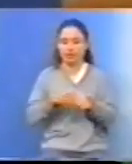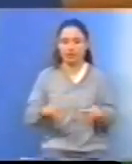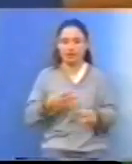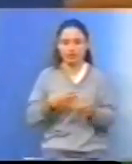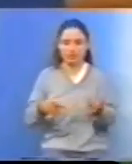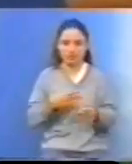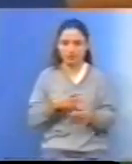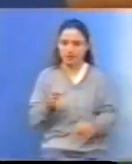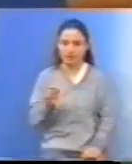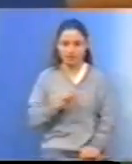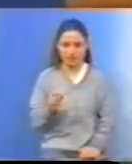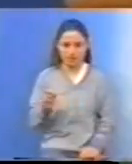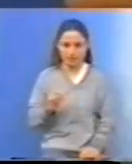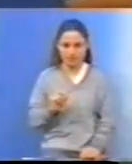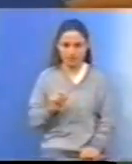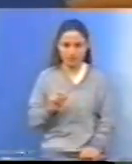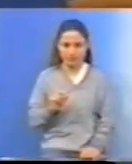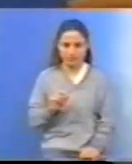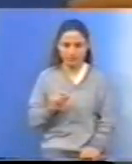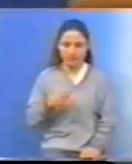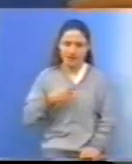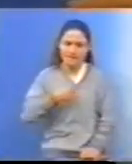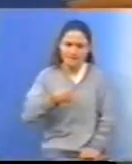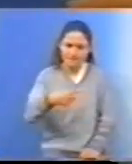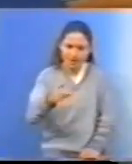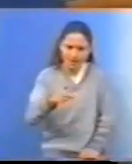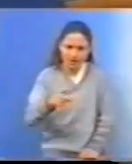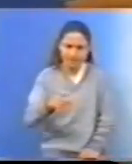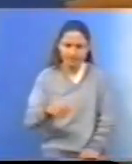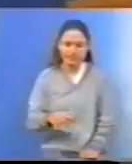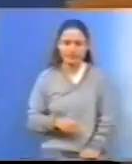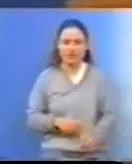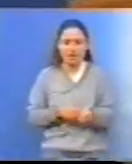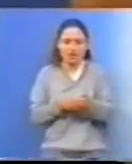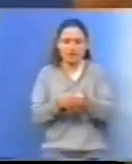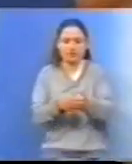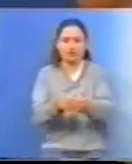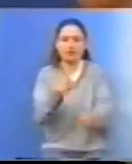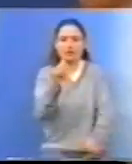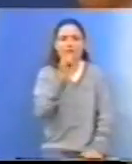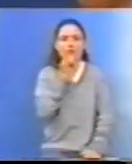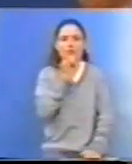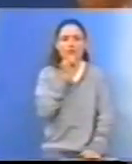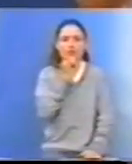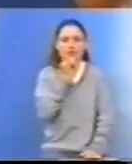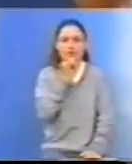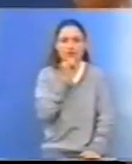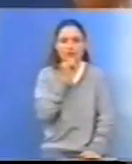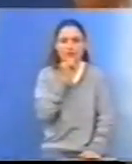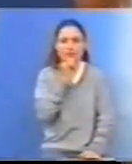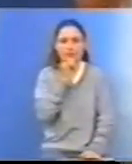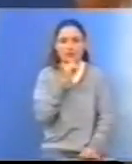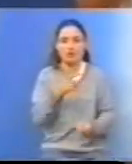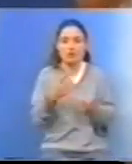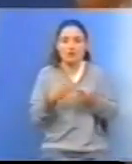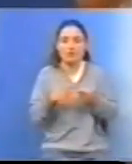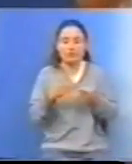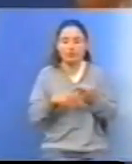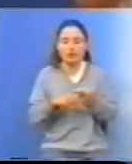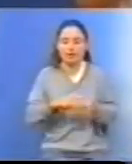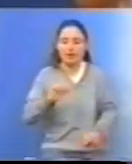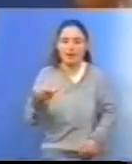você, falando em público e via satélite, por sua causa. Continua. Mas como fez